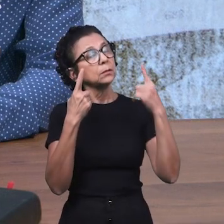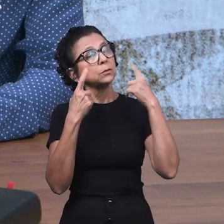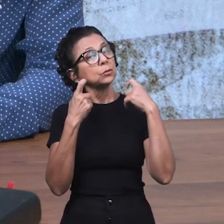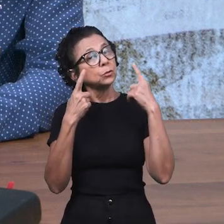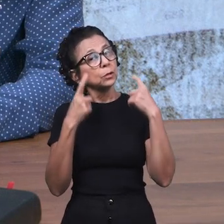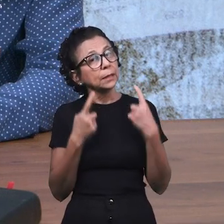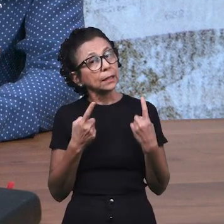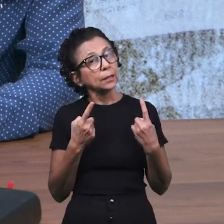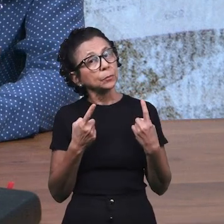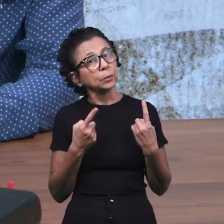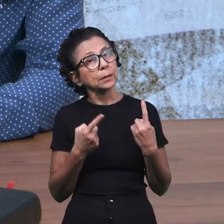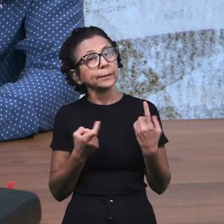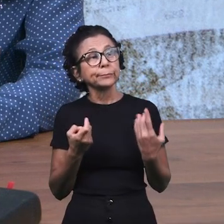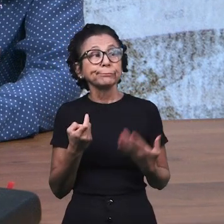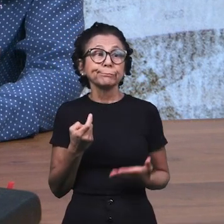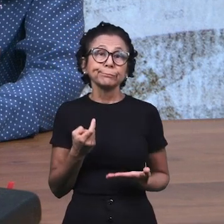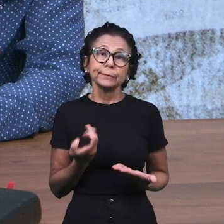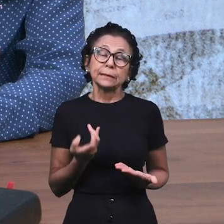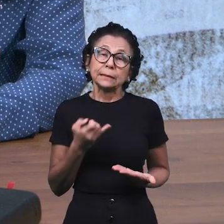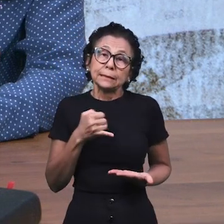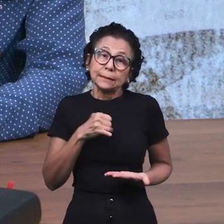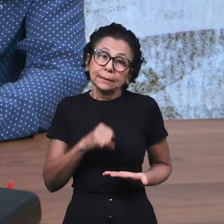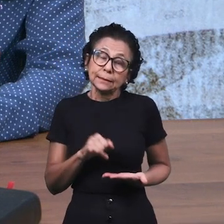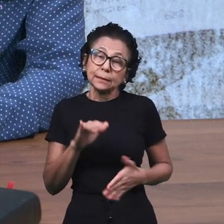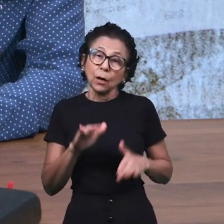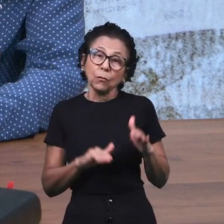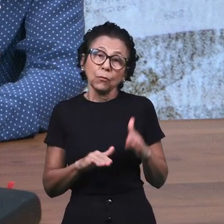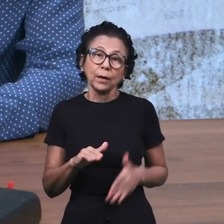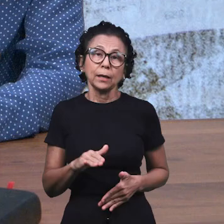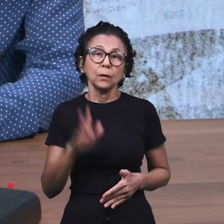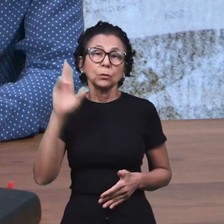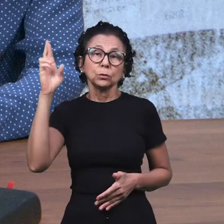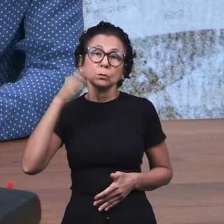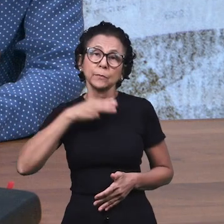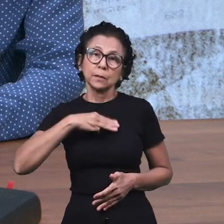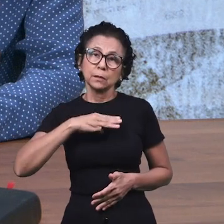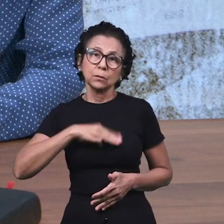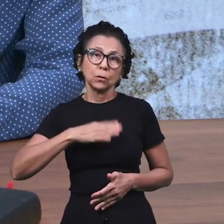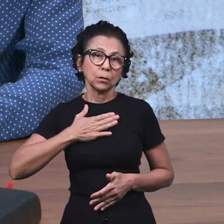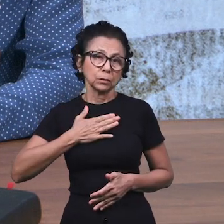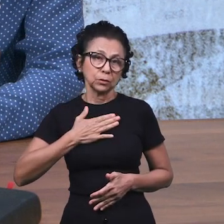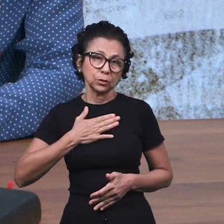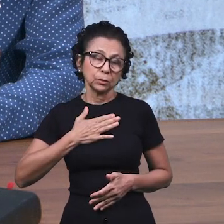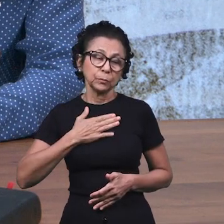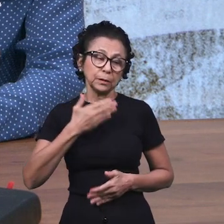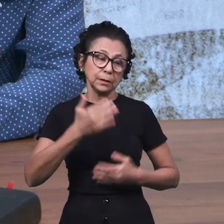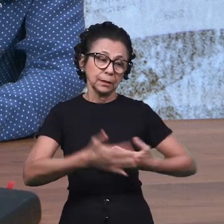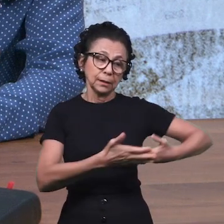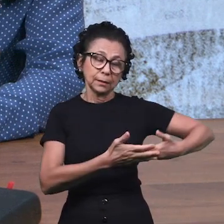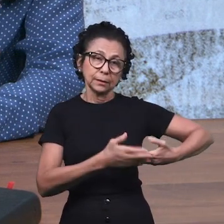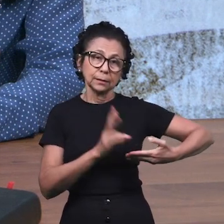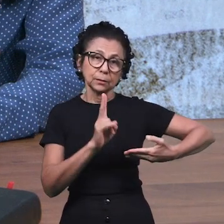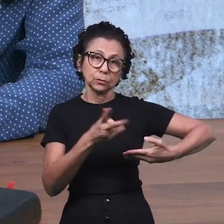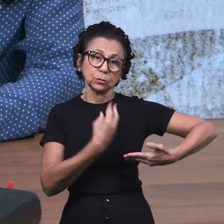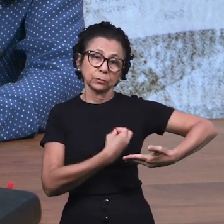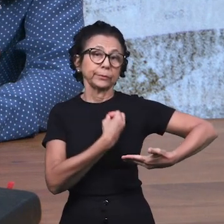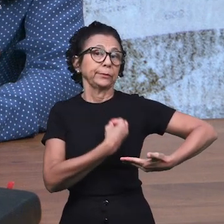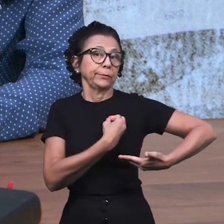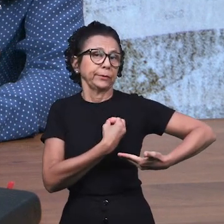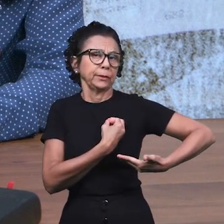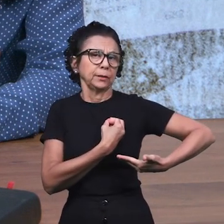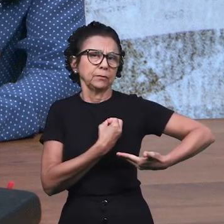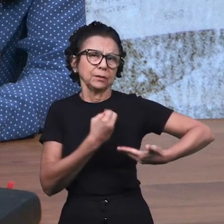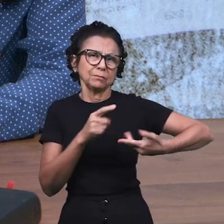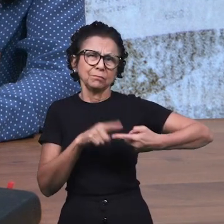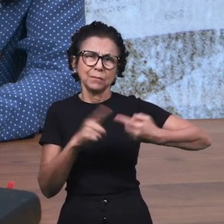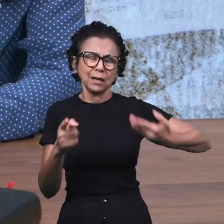quem sabe se o Senhor se compadecerá de mim e viva a criança. Porém agora que é